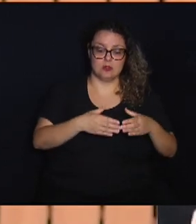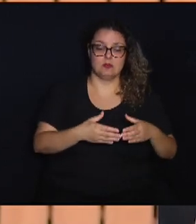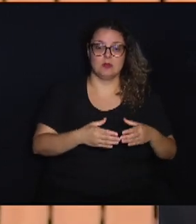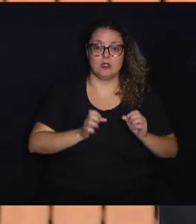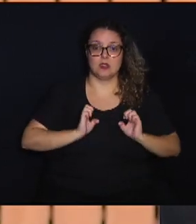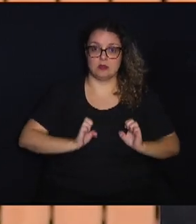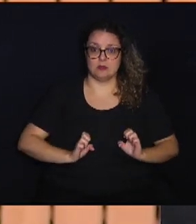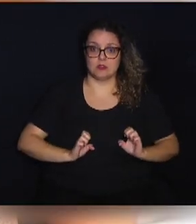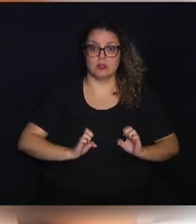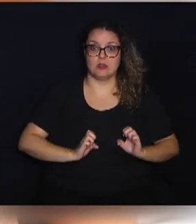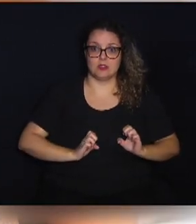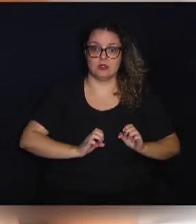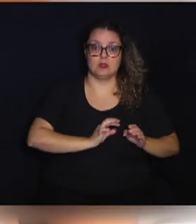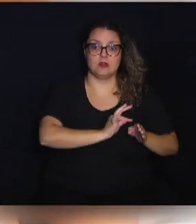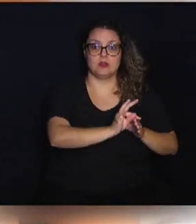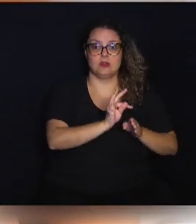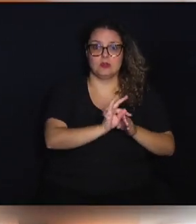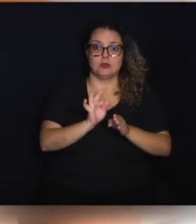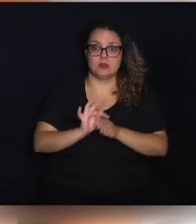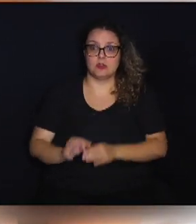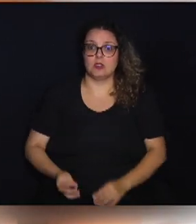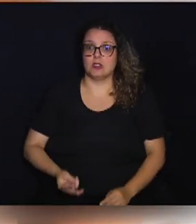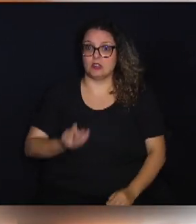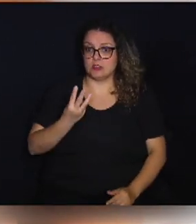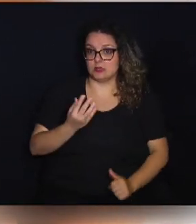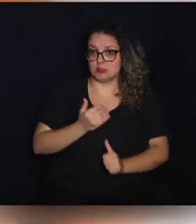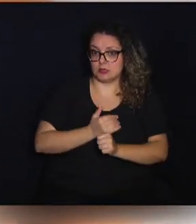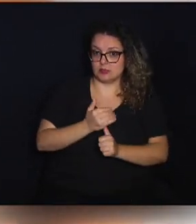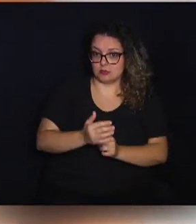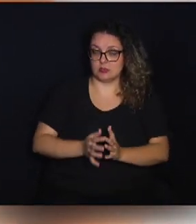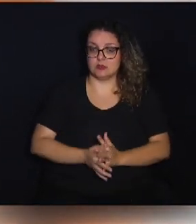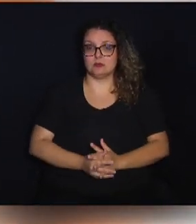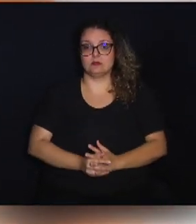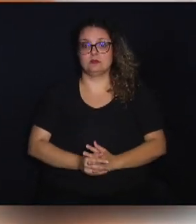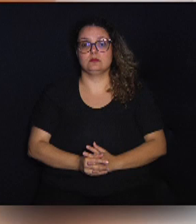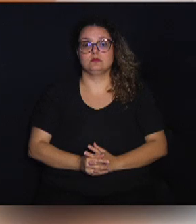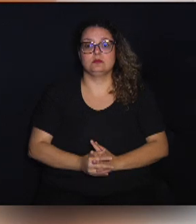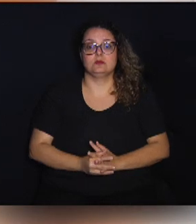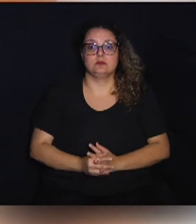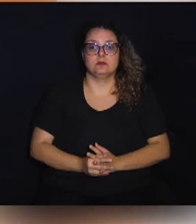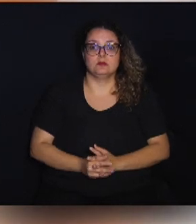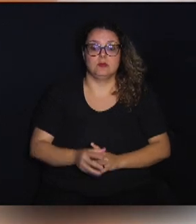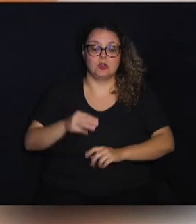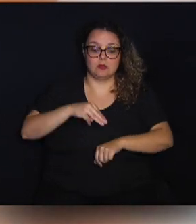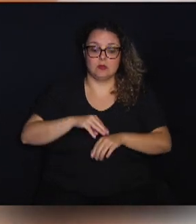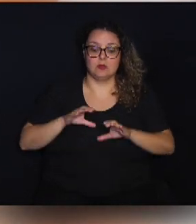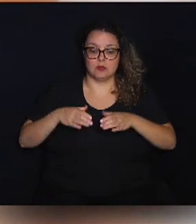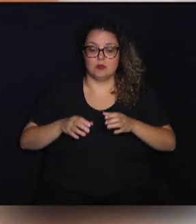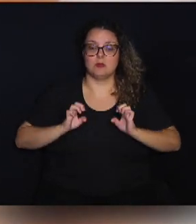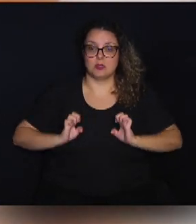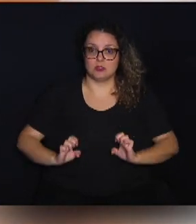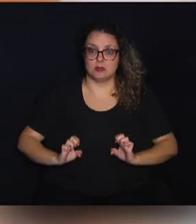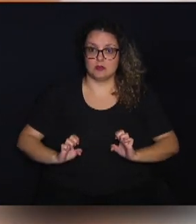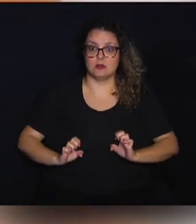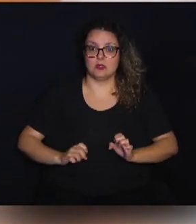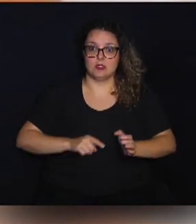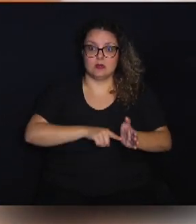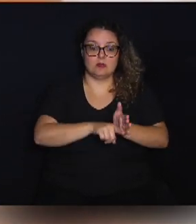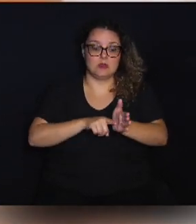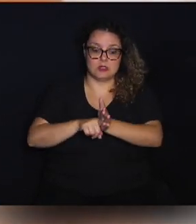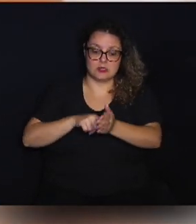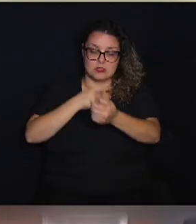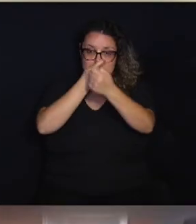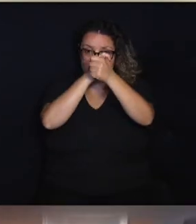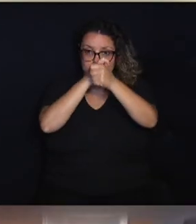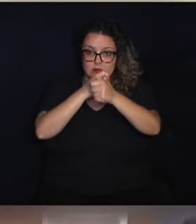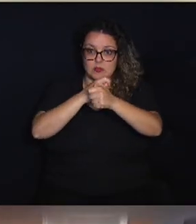dos Conselhos Tutelares em 3 mandatos e membro do Comitê de Ética em Pesquisas da PUC Campinas.